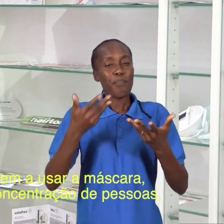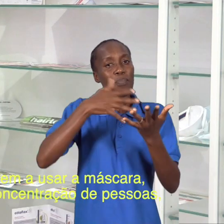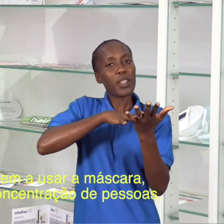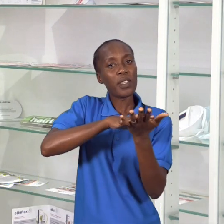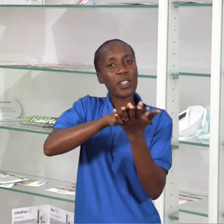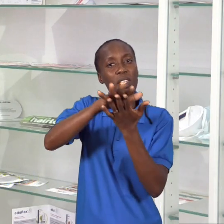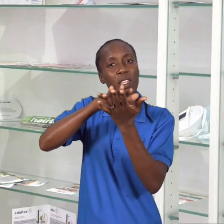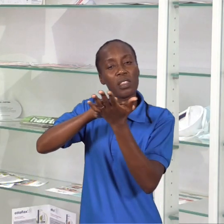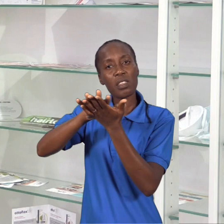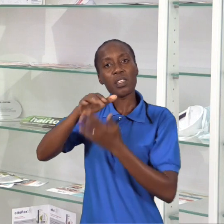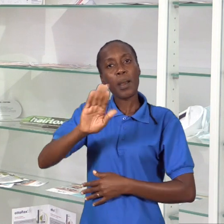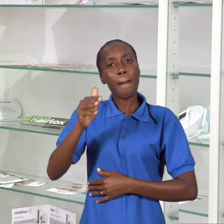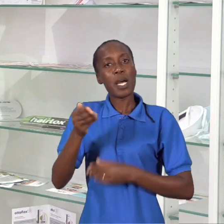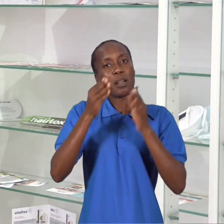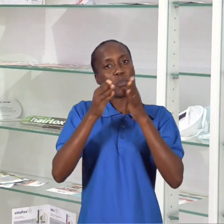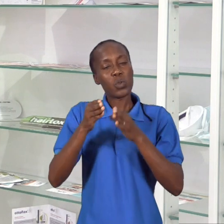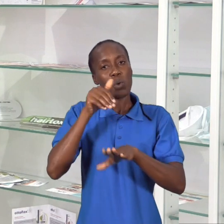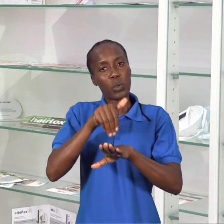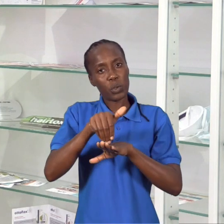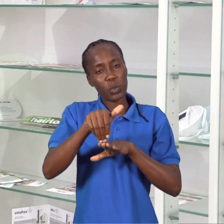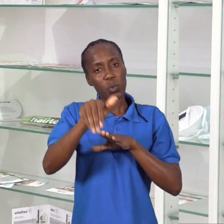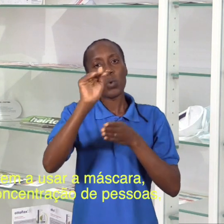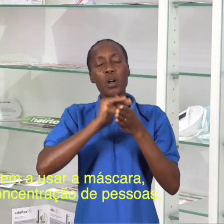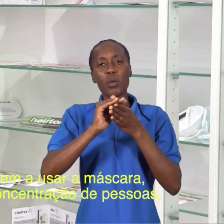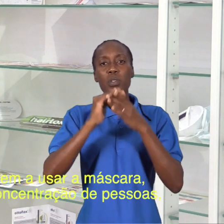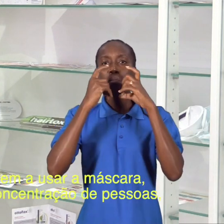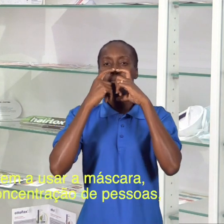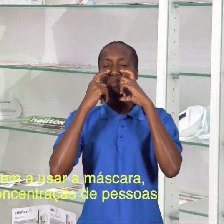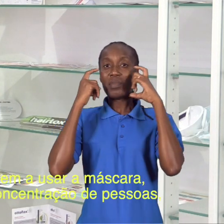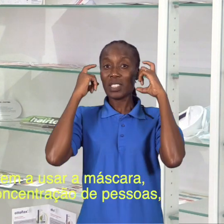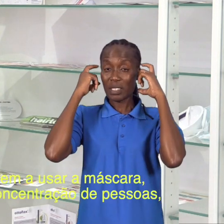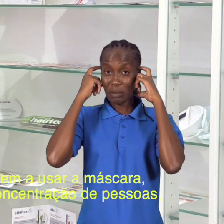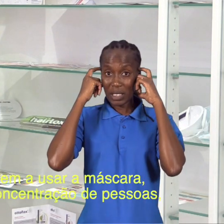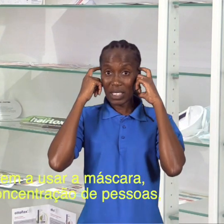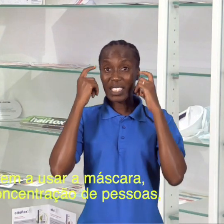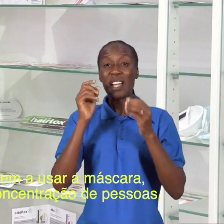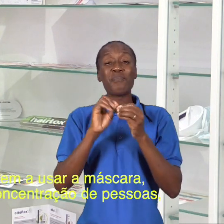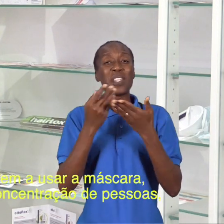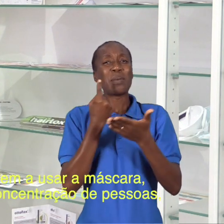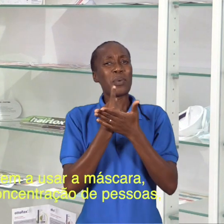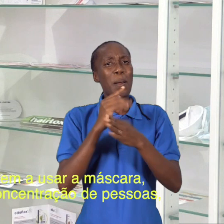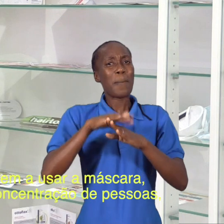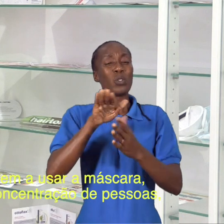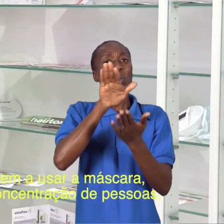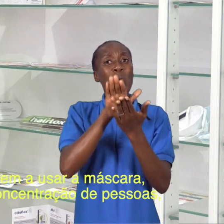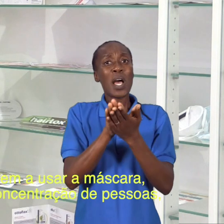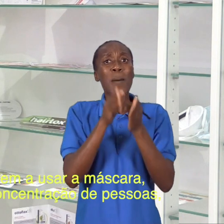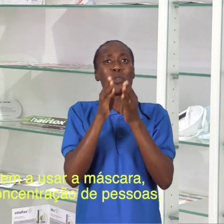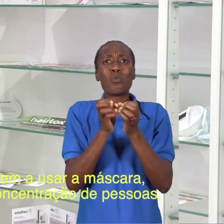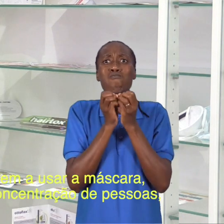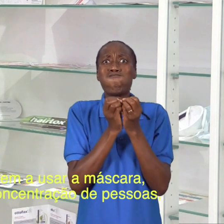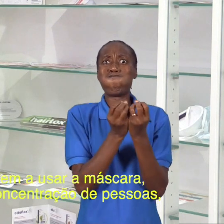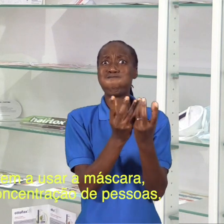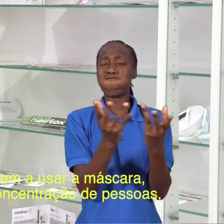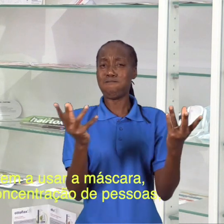ficar o conselho para as pessoas que continuem a usar as máscaras, principalmente em locais onde